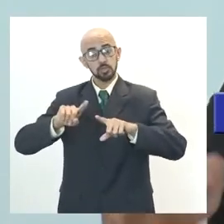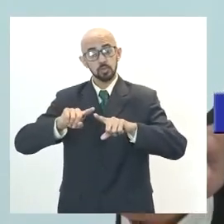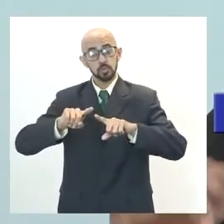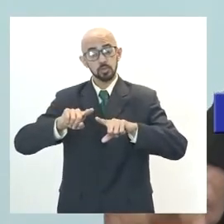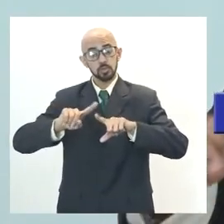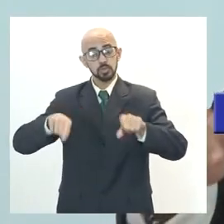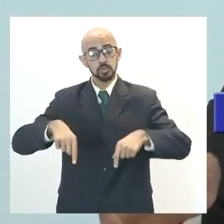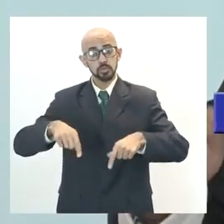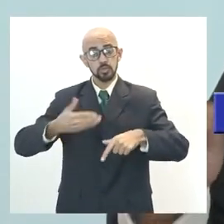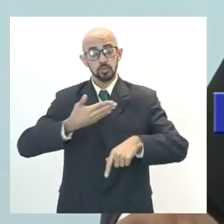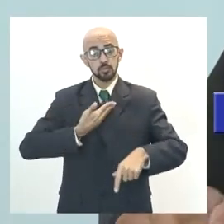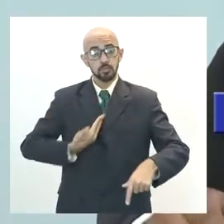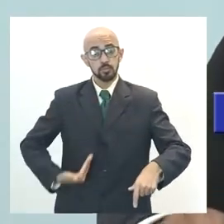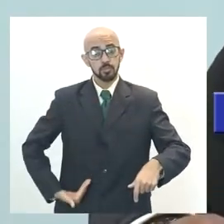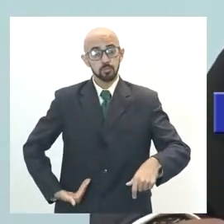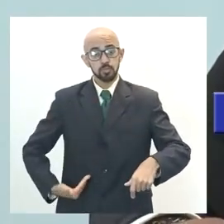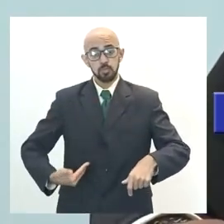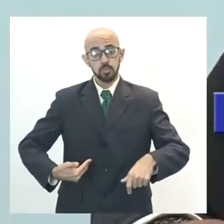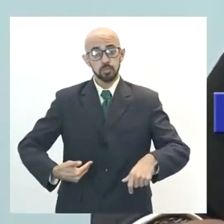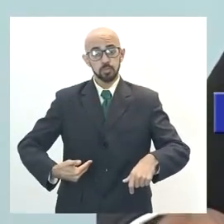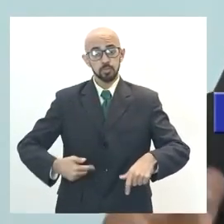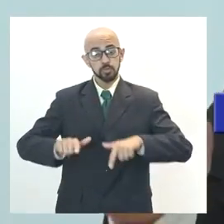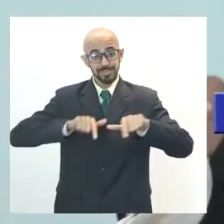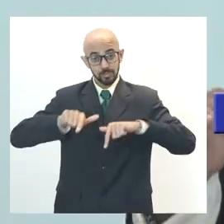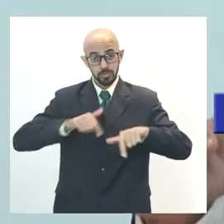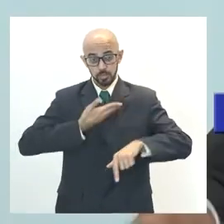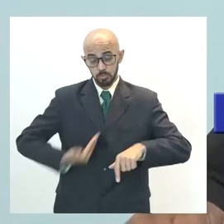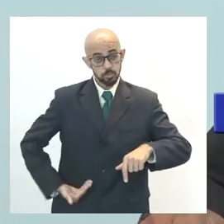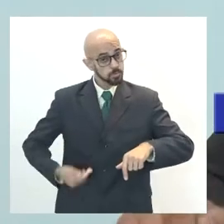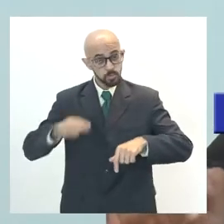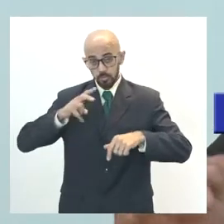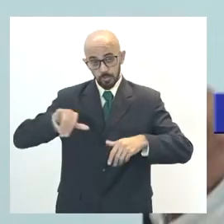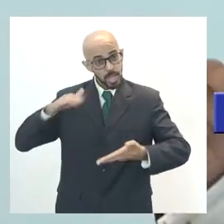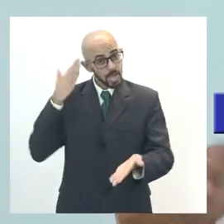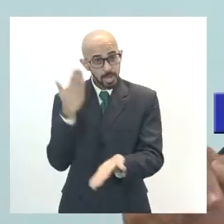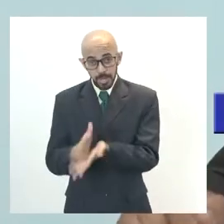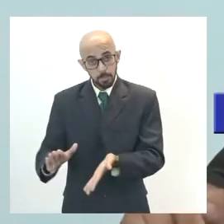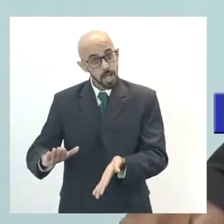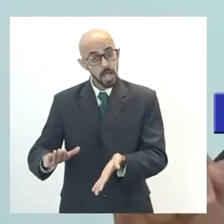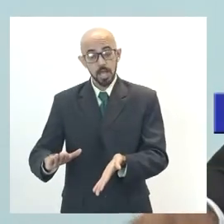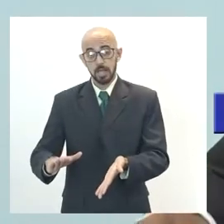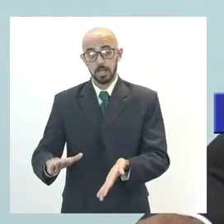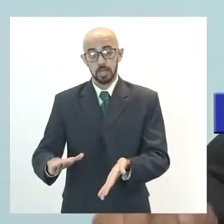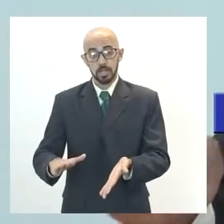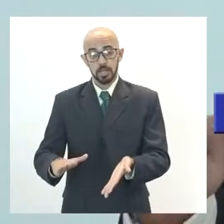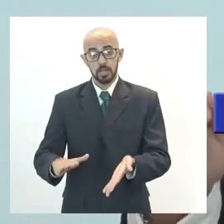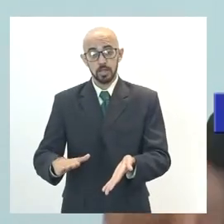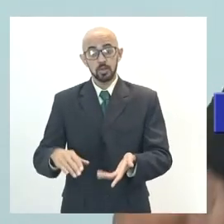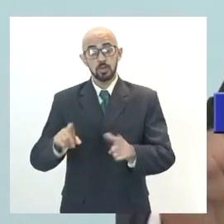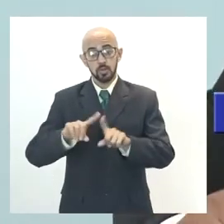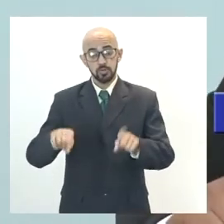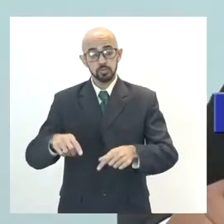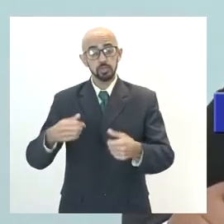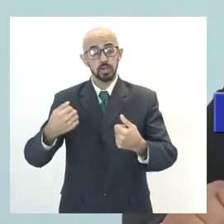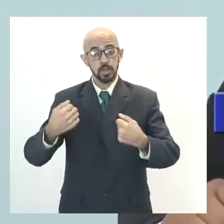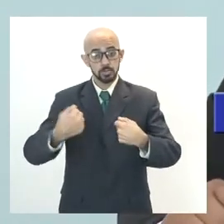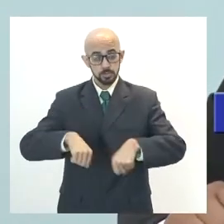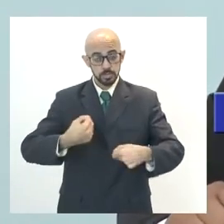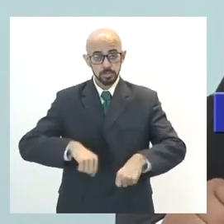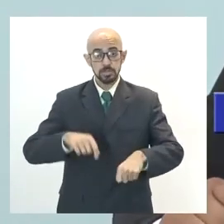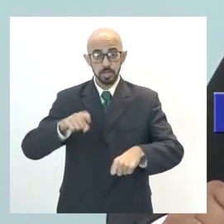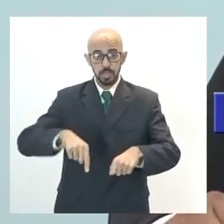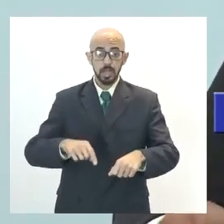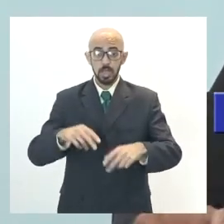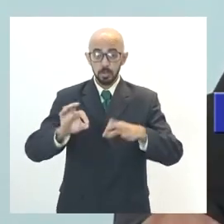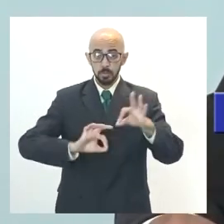mas vai acabar de verdade ele já está sucateado o crescer viu do isto precisa plano de carreira a